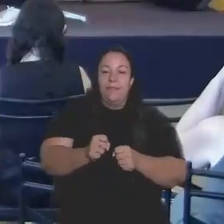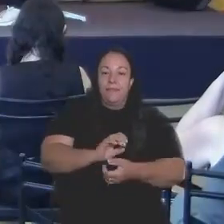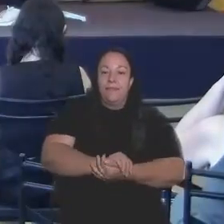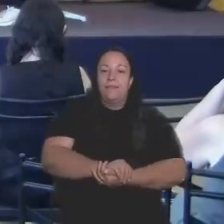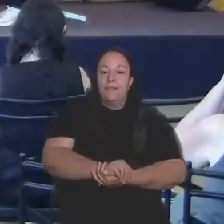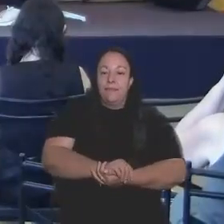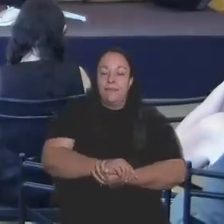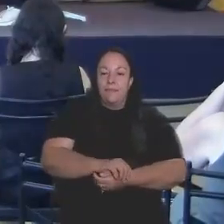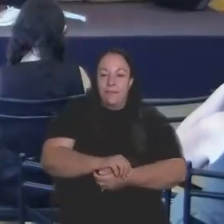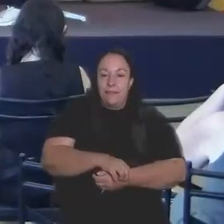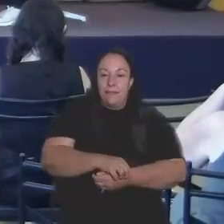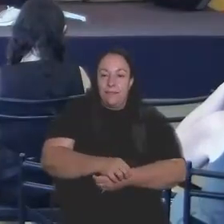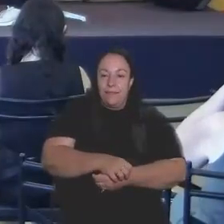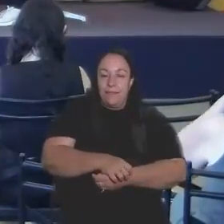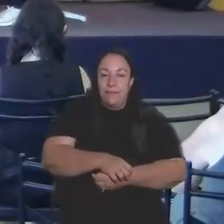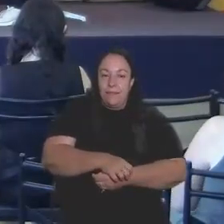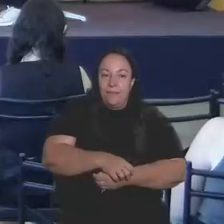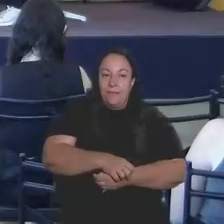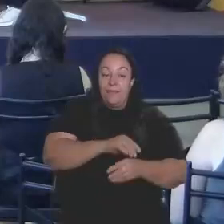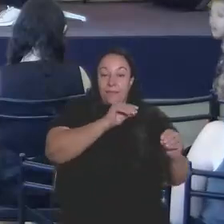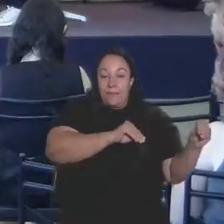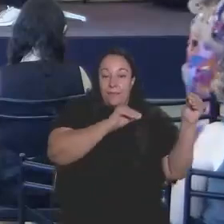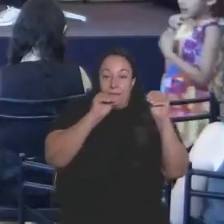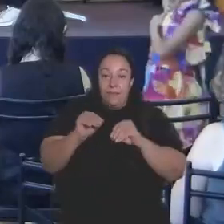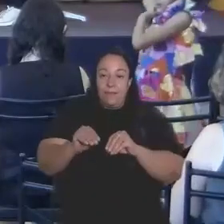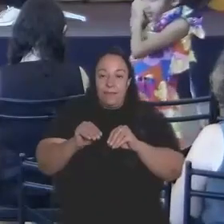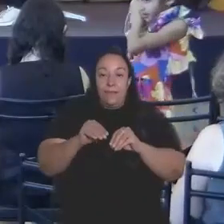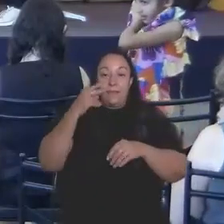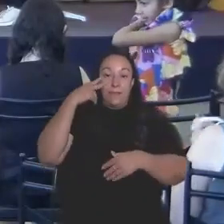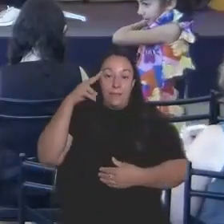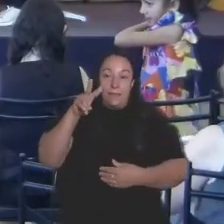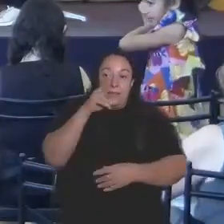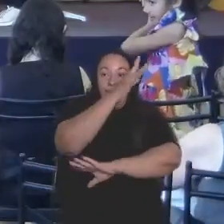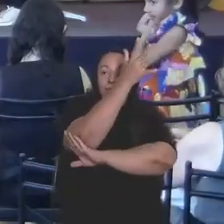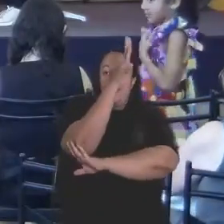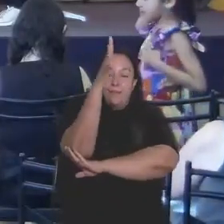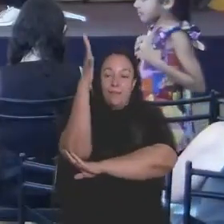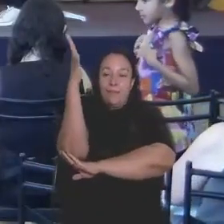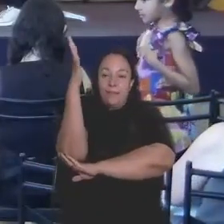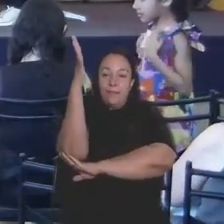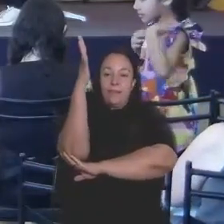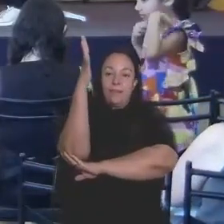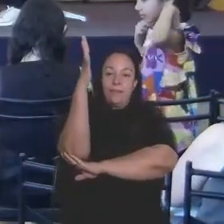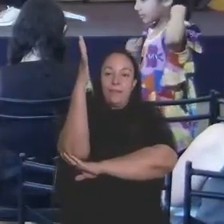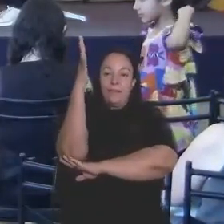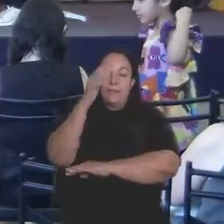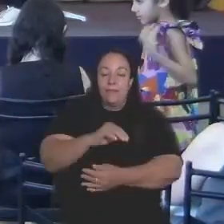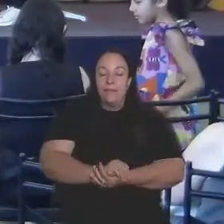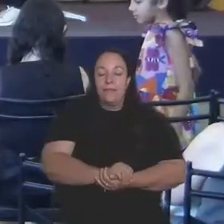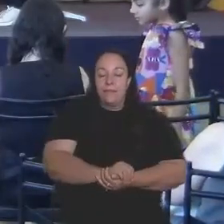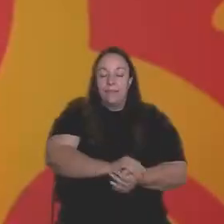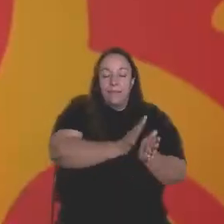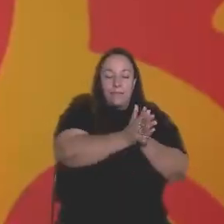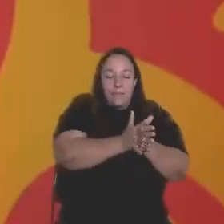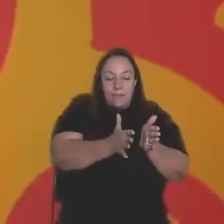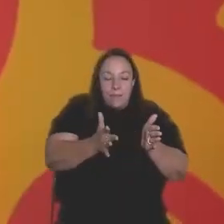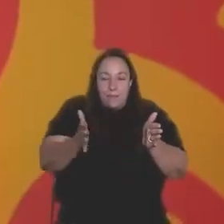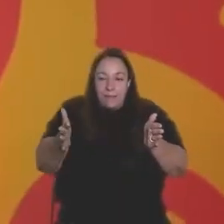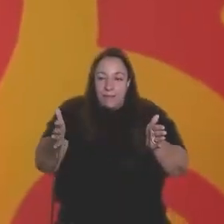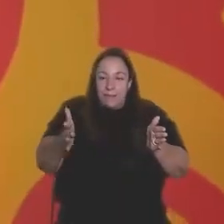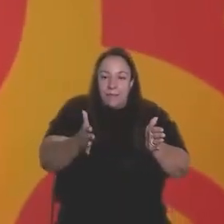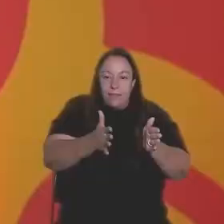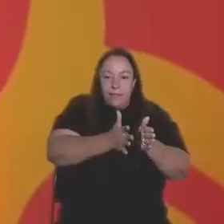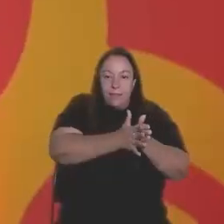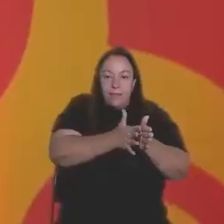Sim, é uma mudança de visão sobre a árvore. Por um período de tempo aí,